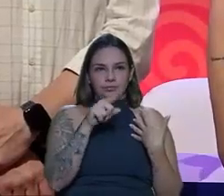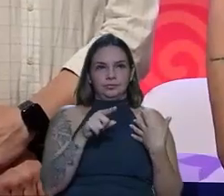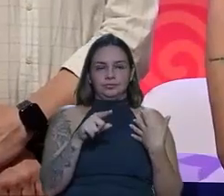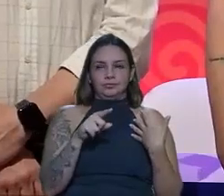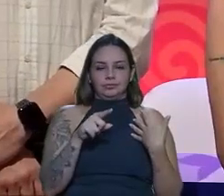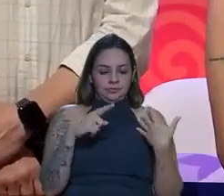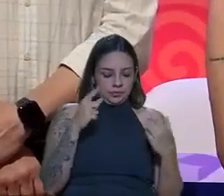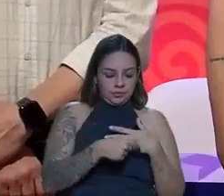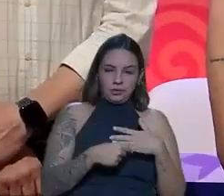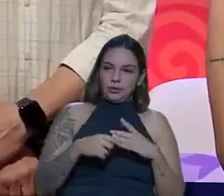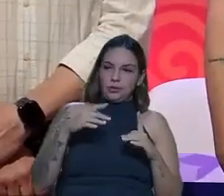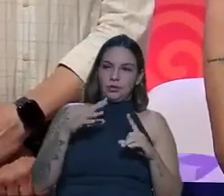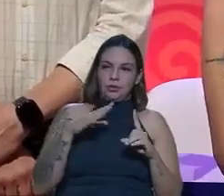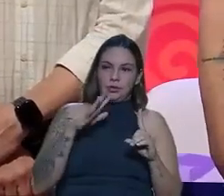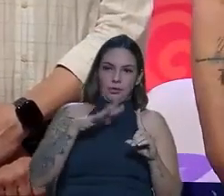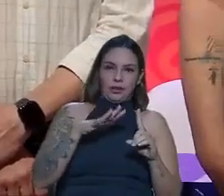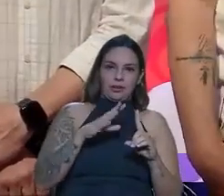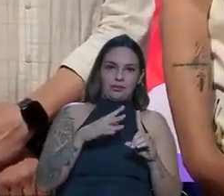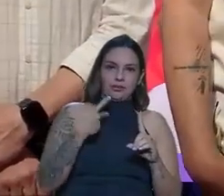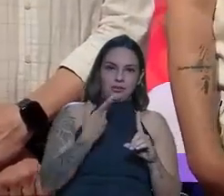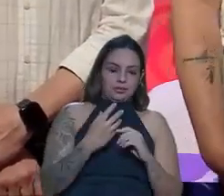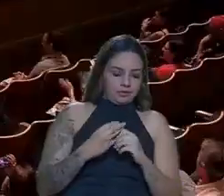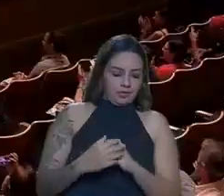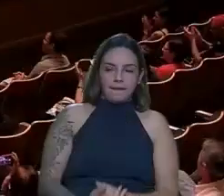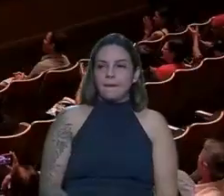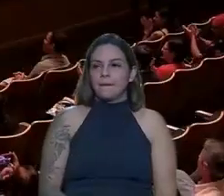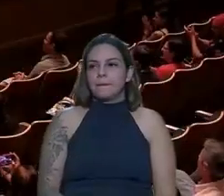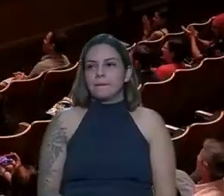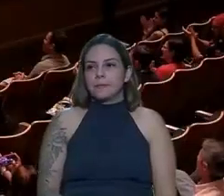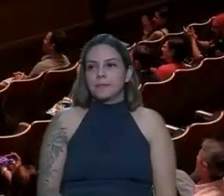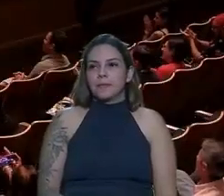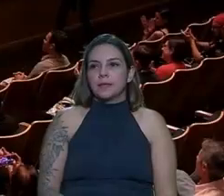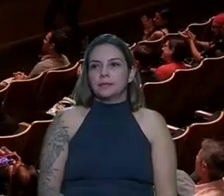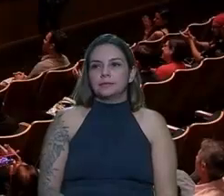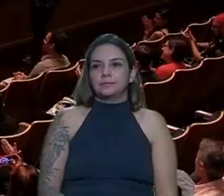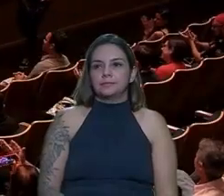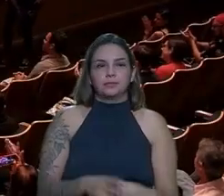é o autor homenageado. Muito obrigado, Itamar. Eu fico...